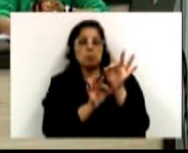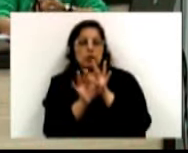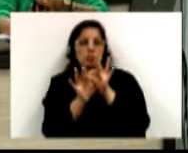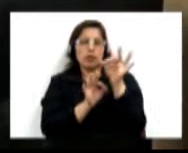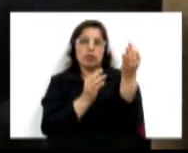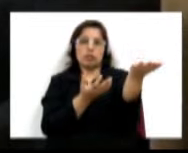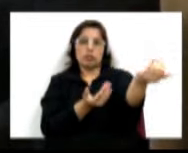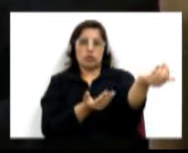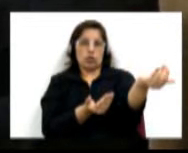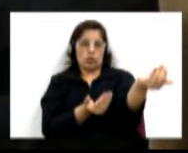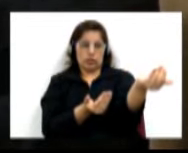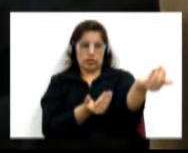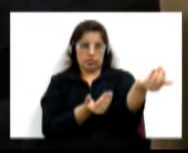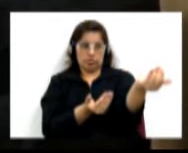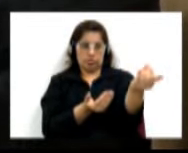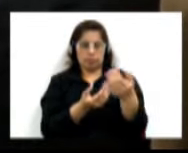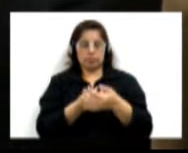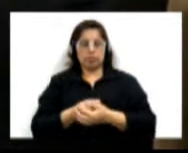jovens